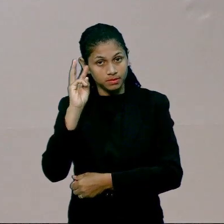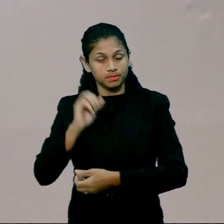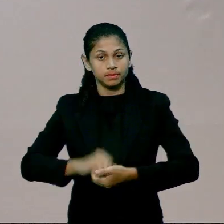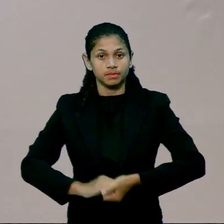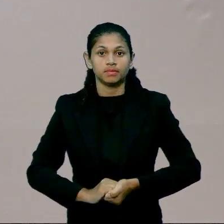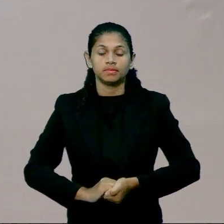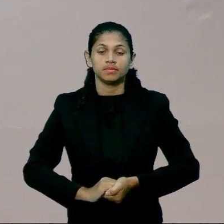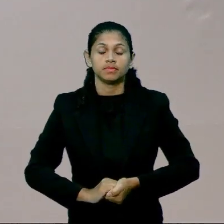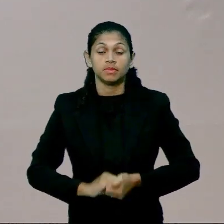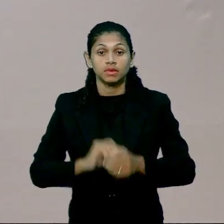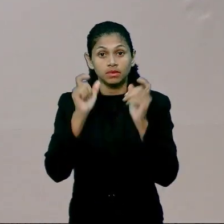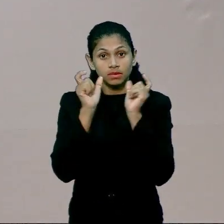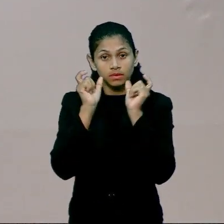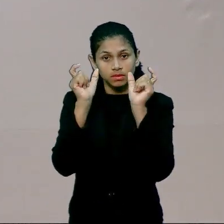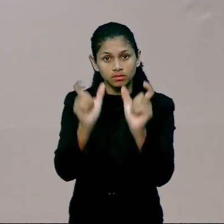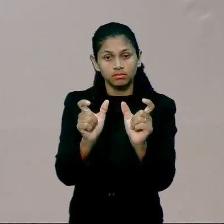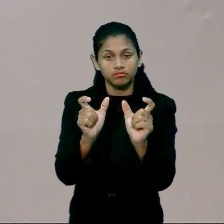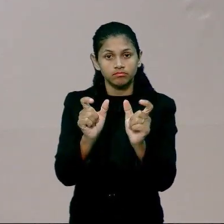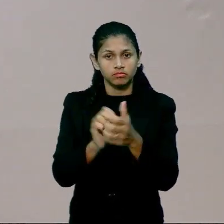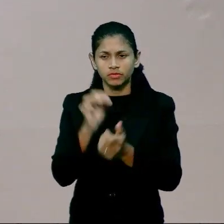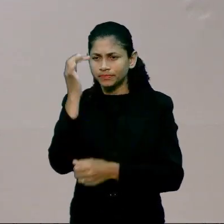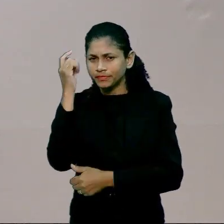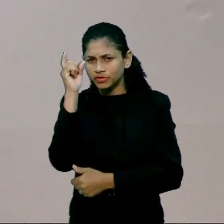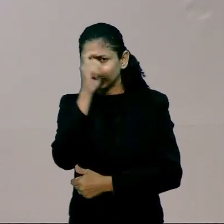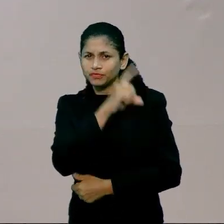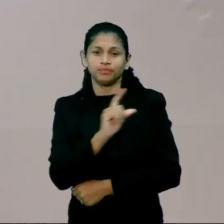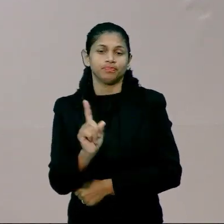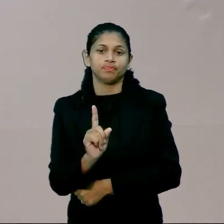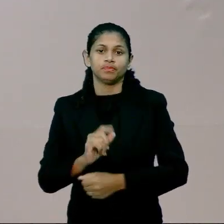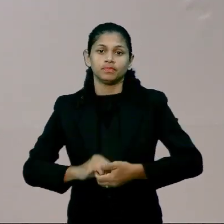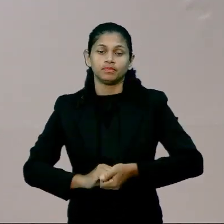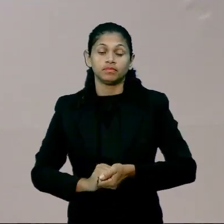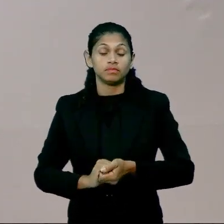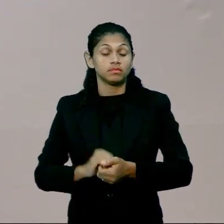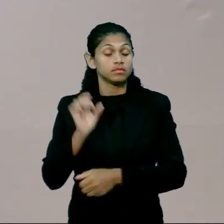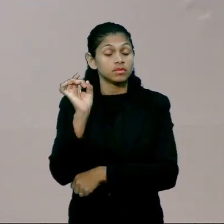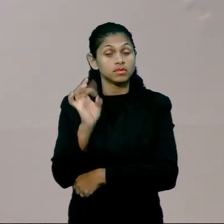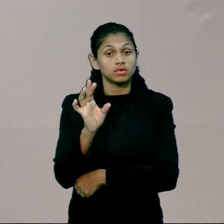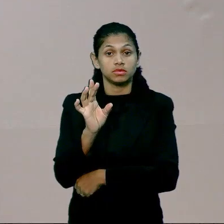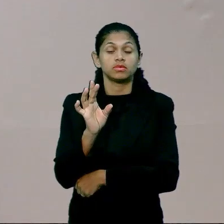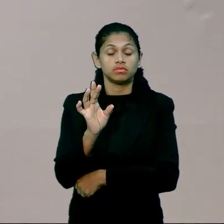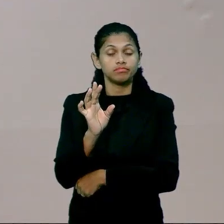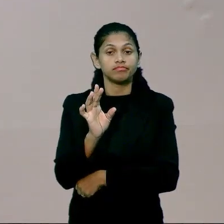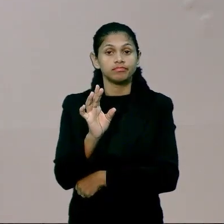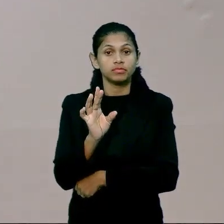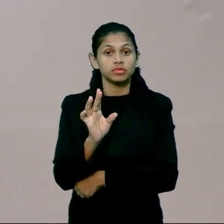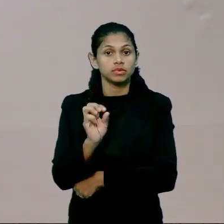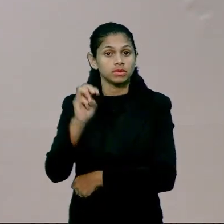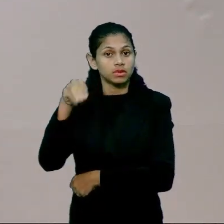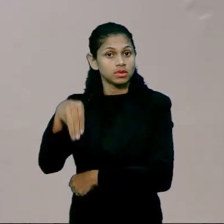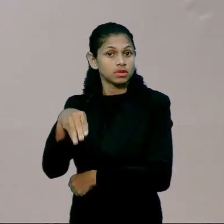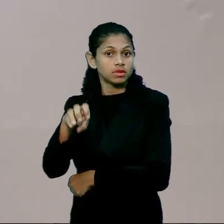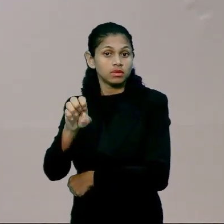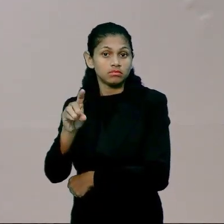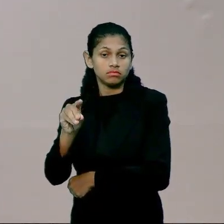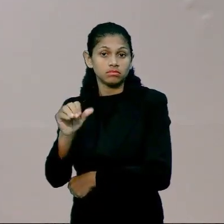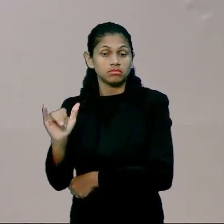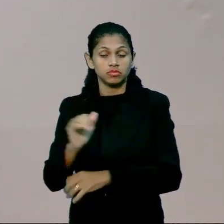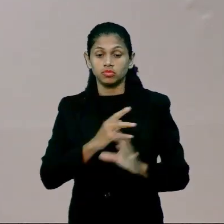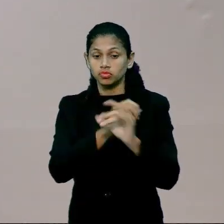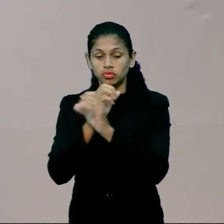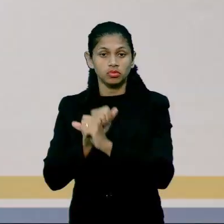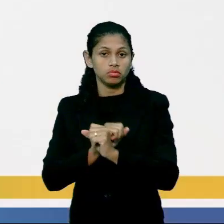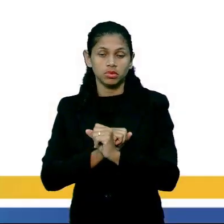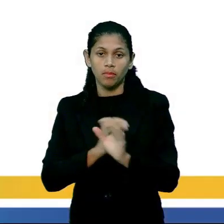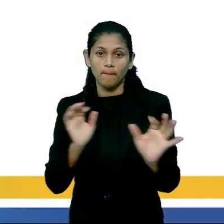então se a gente observar não fica tão difícil é só a gente pegar a média somou tá